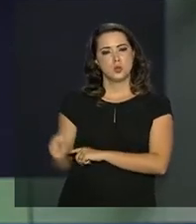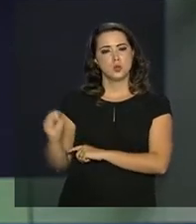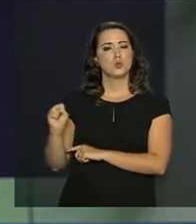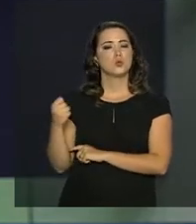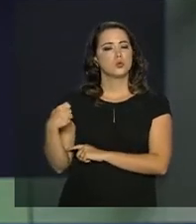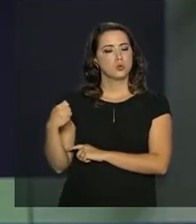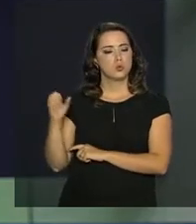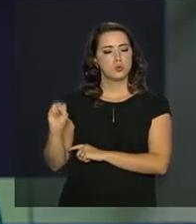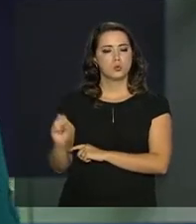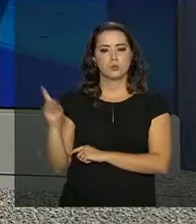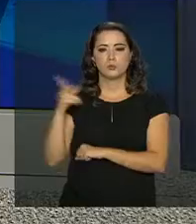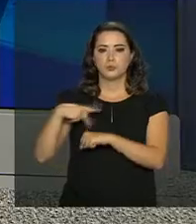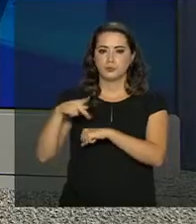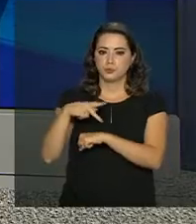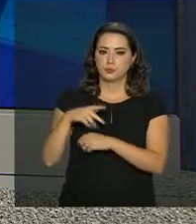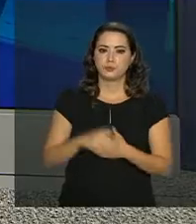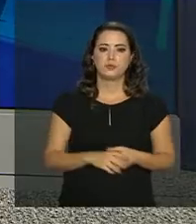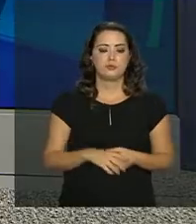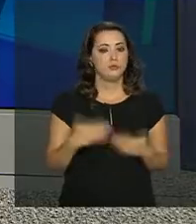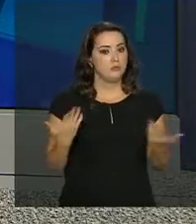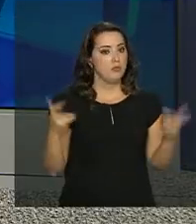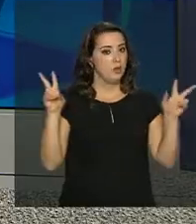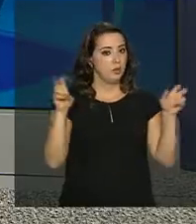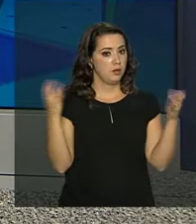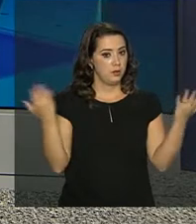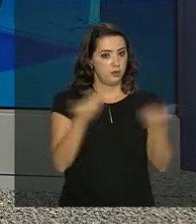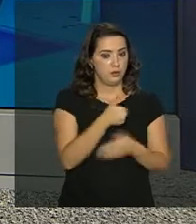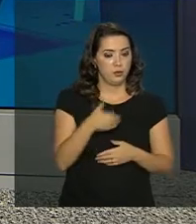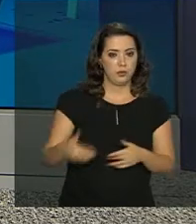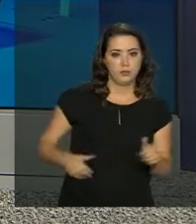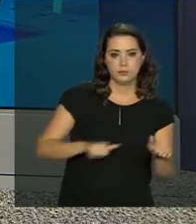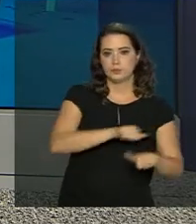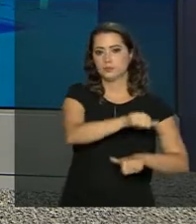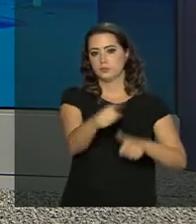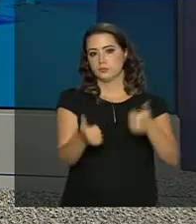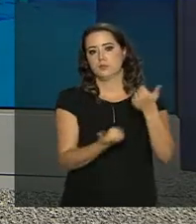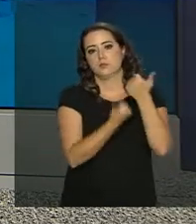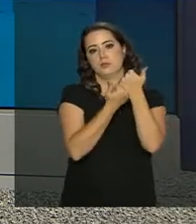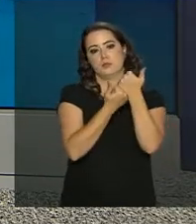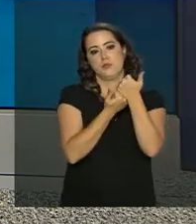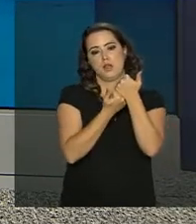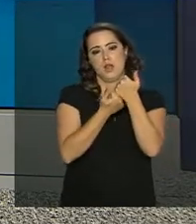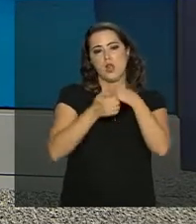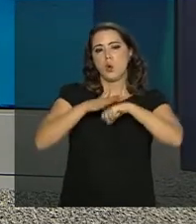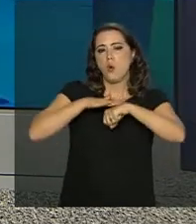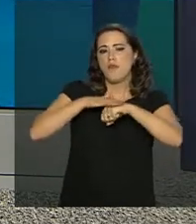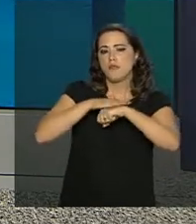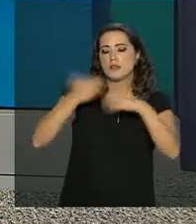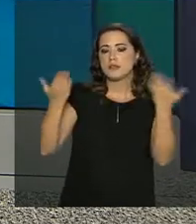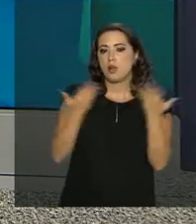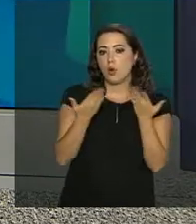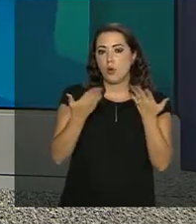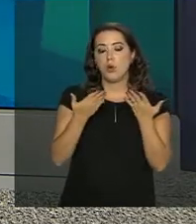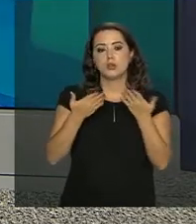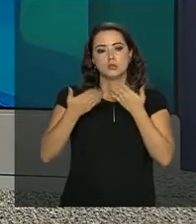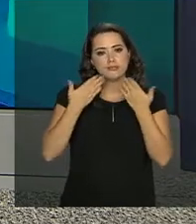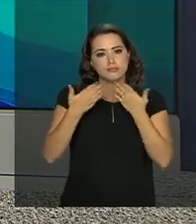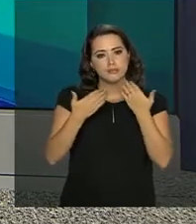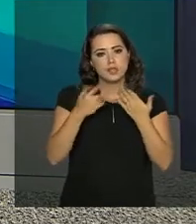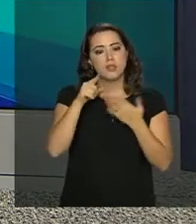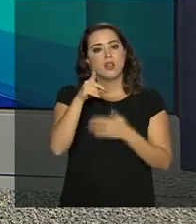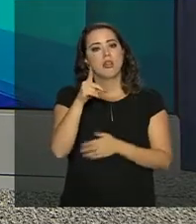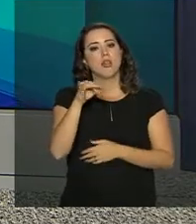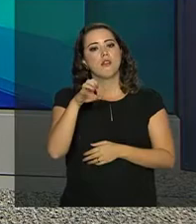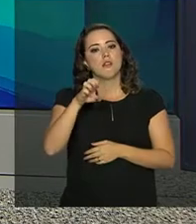Sul do Brasil. E o assunto agora é o governo de transição. Quem conversa com a gente ao vivo é a nossa repórter